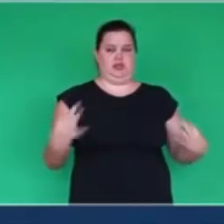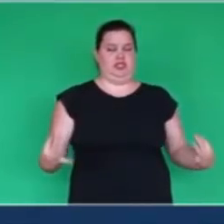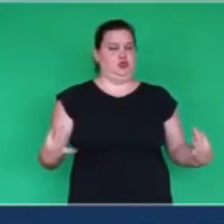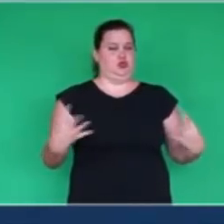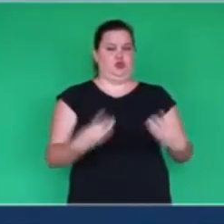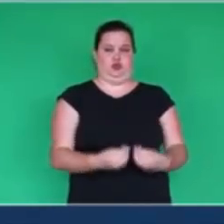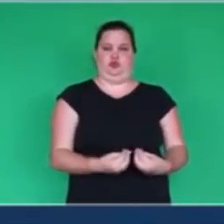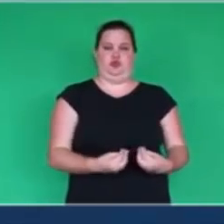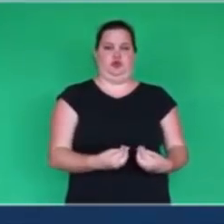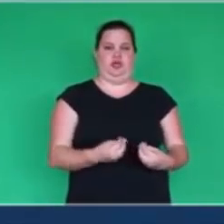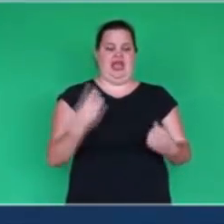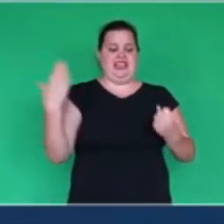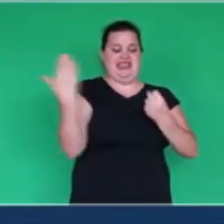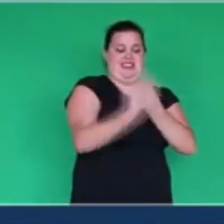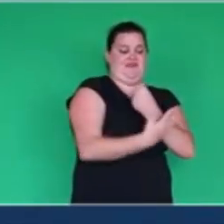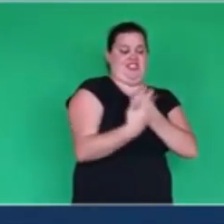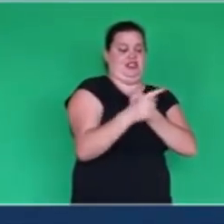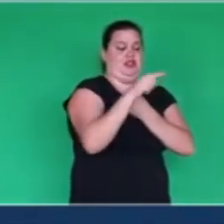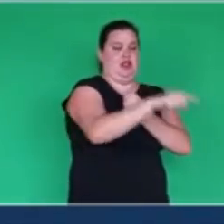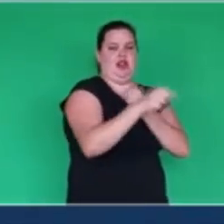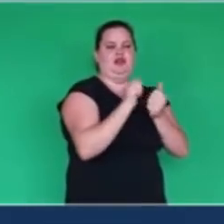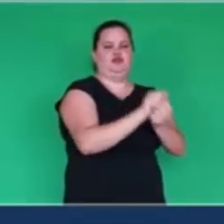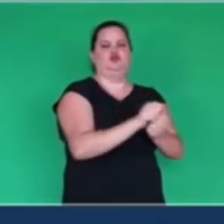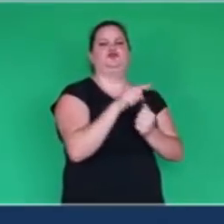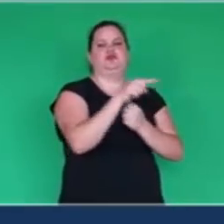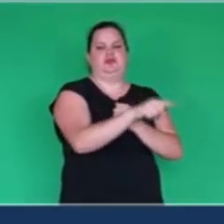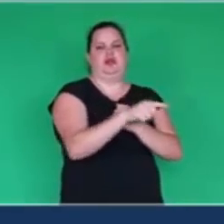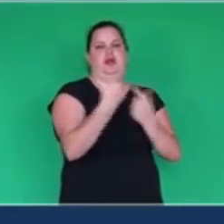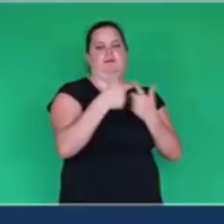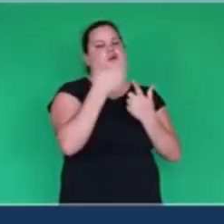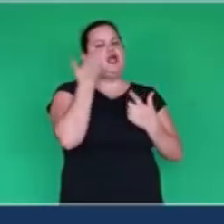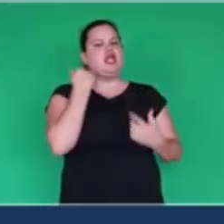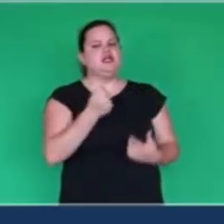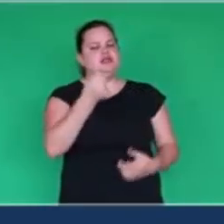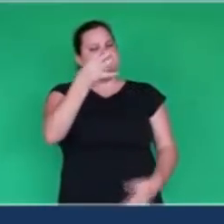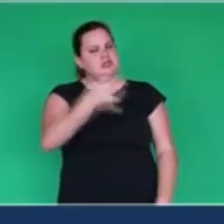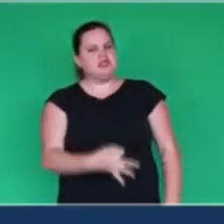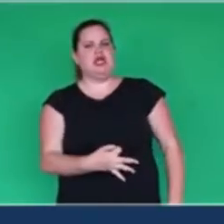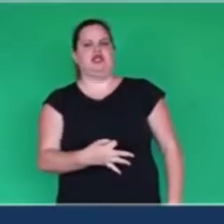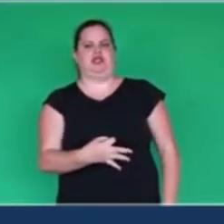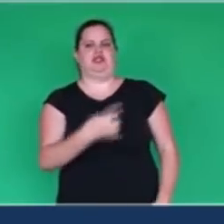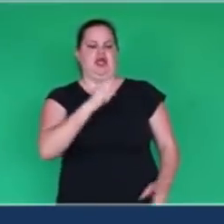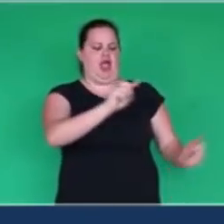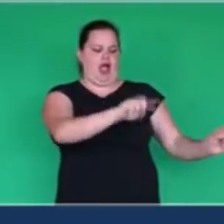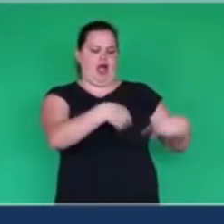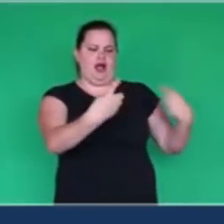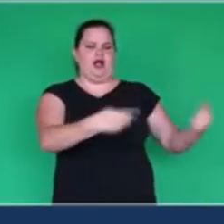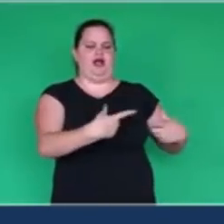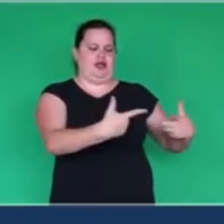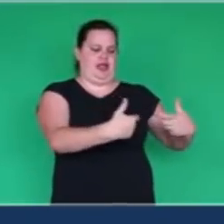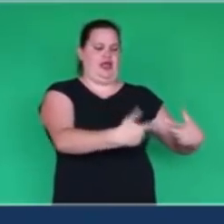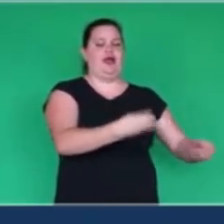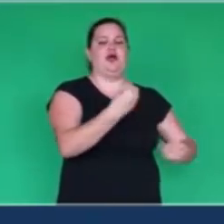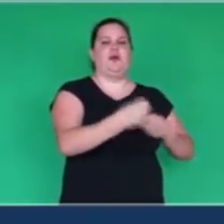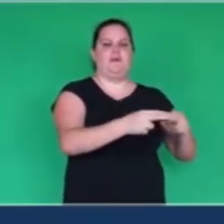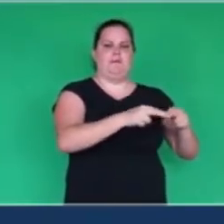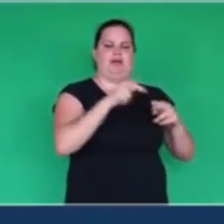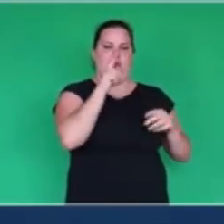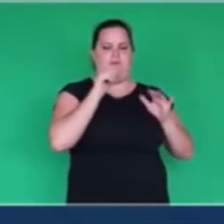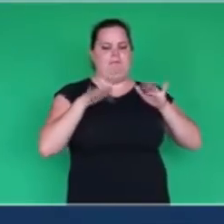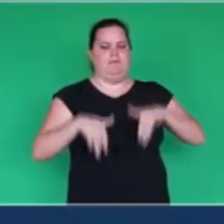toda a defesa dele está aqui. Porque ele sabe perfeitamente que os ataques virão aqui. Porque essa é uma